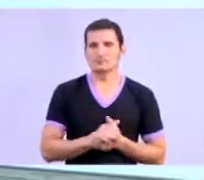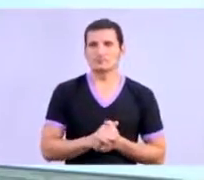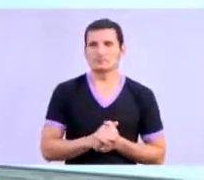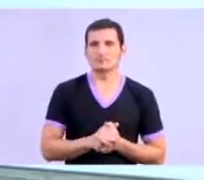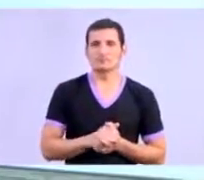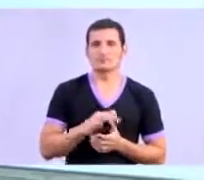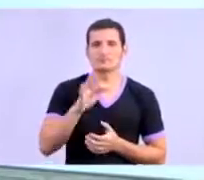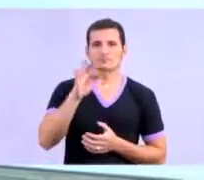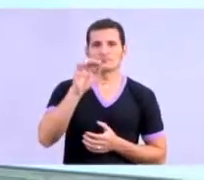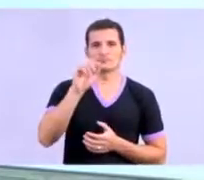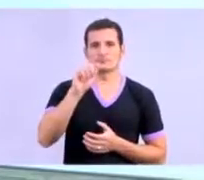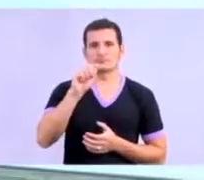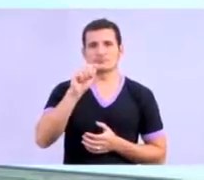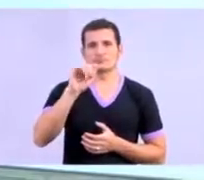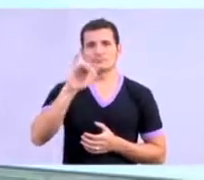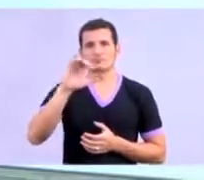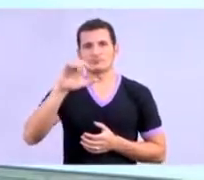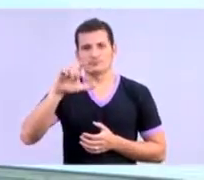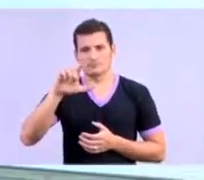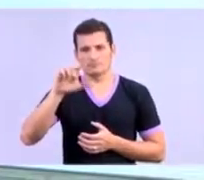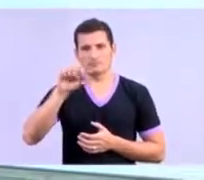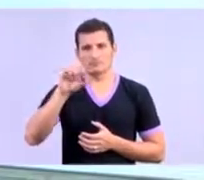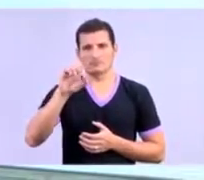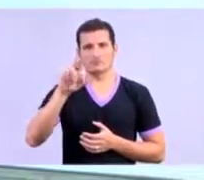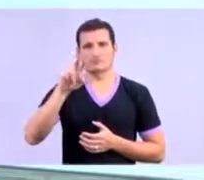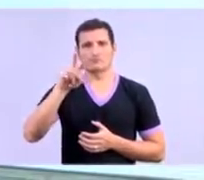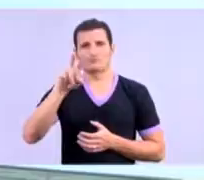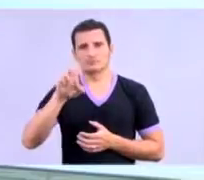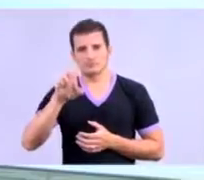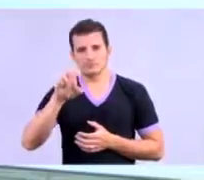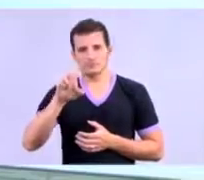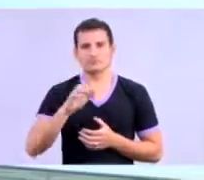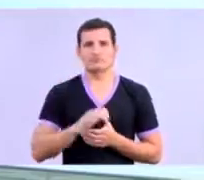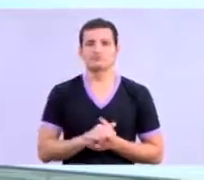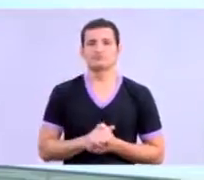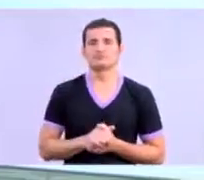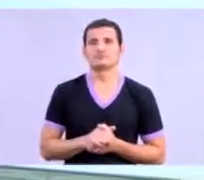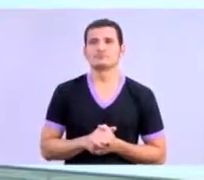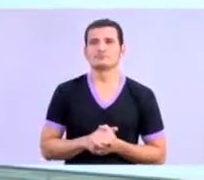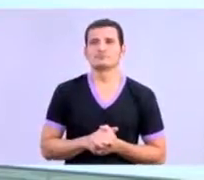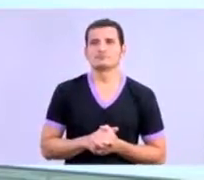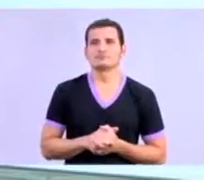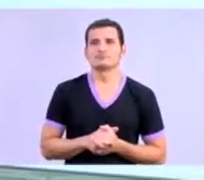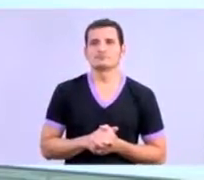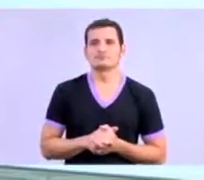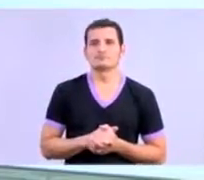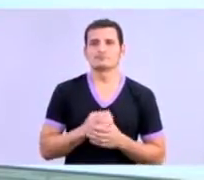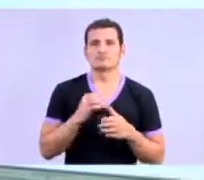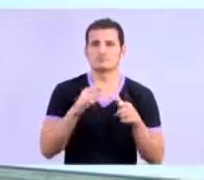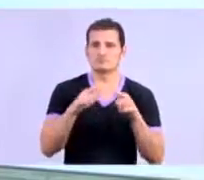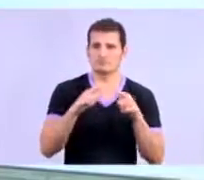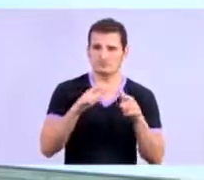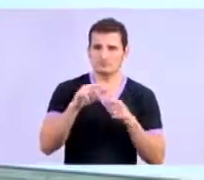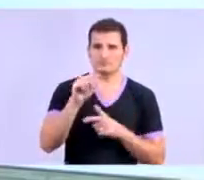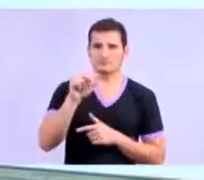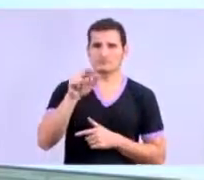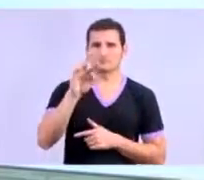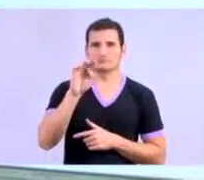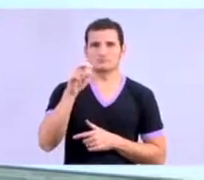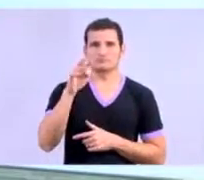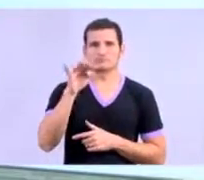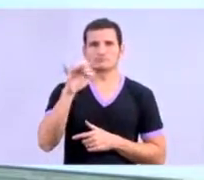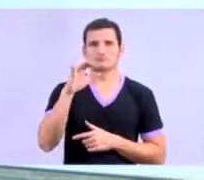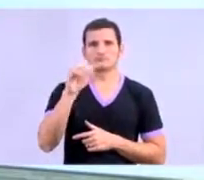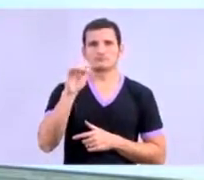file server, né, o servidor de arquivos, compartilhamento de arquivos, enfim. Serviços de autenticação em rede,